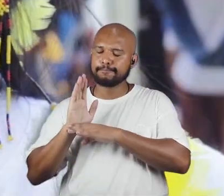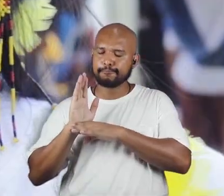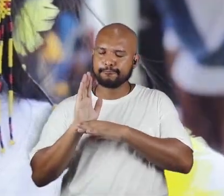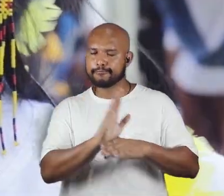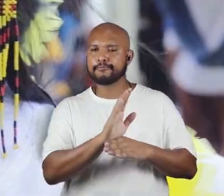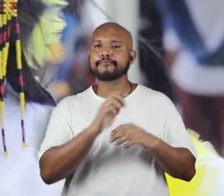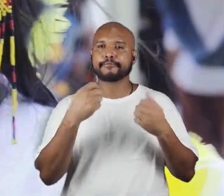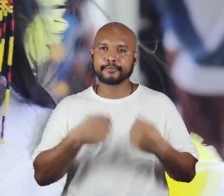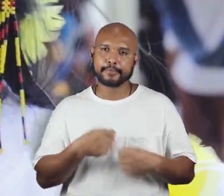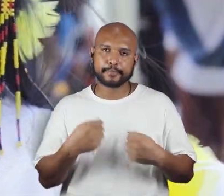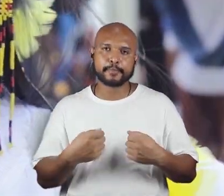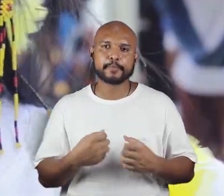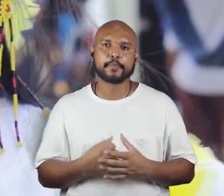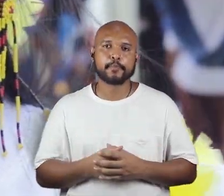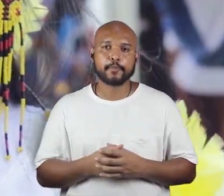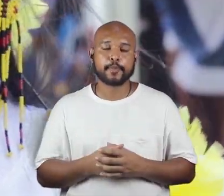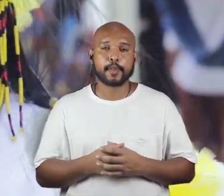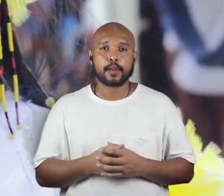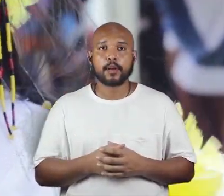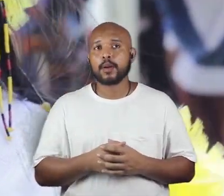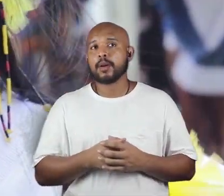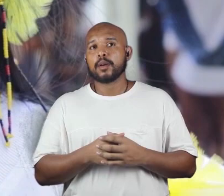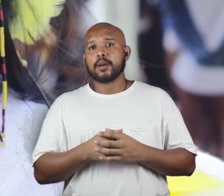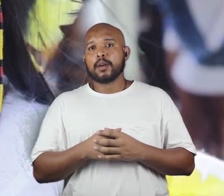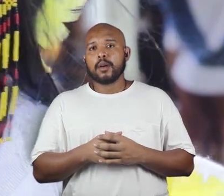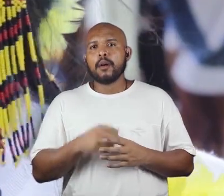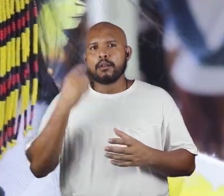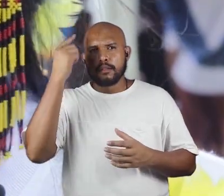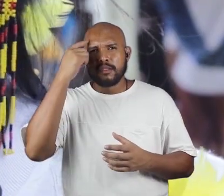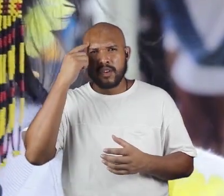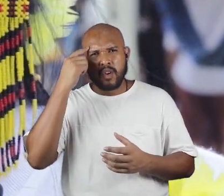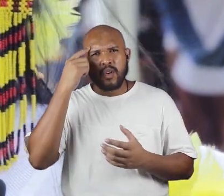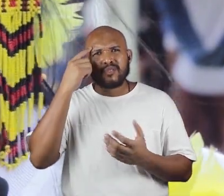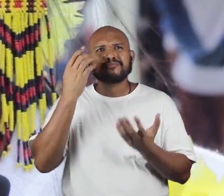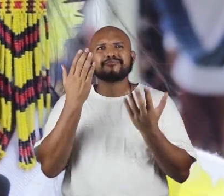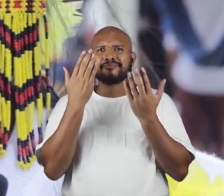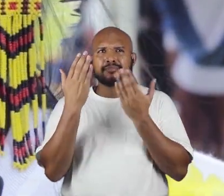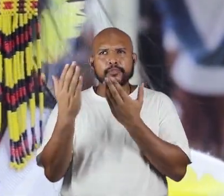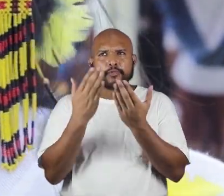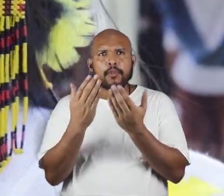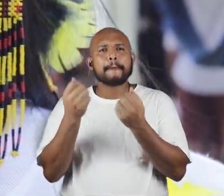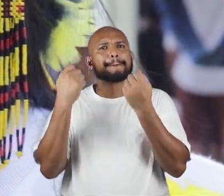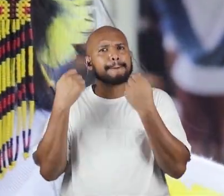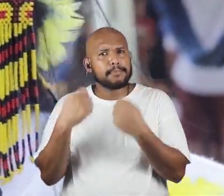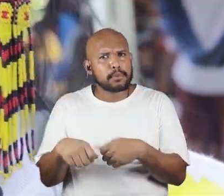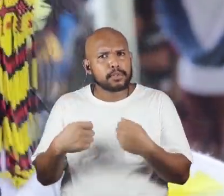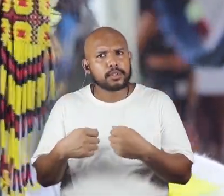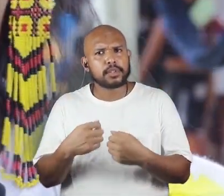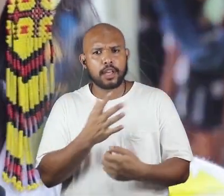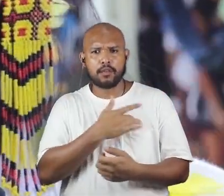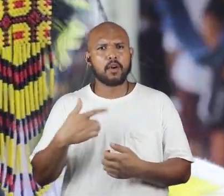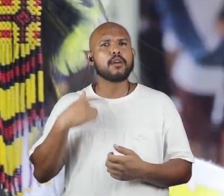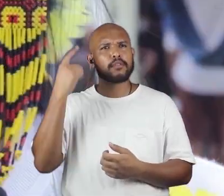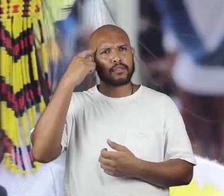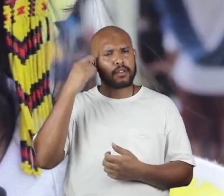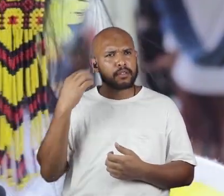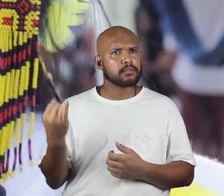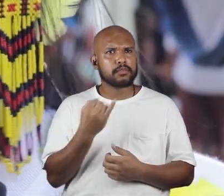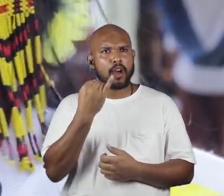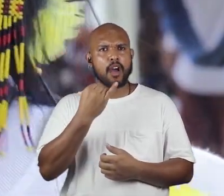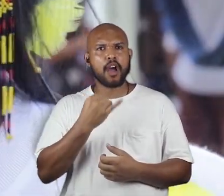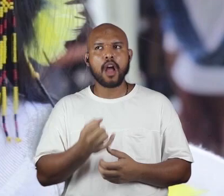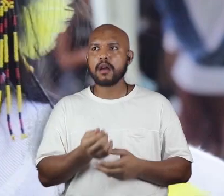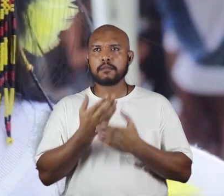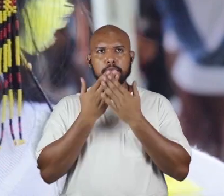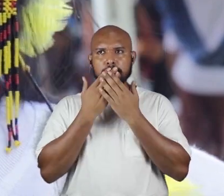universidade ajude bastante, tanto na questão mental, porque isso tem que ser falado. A gente